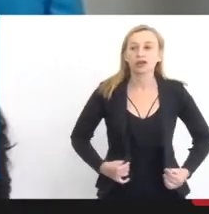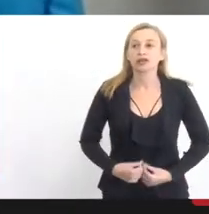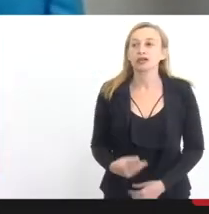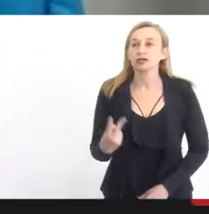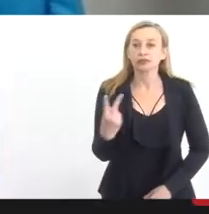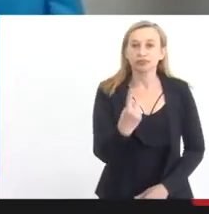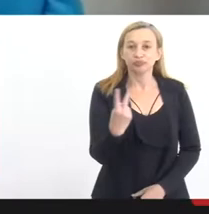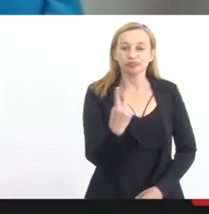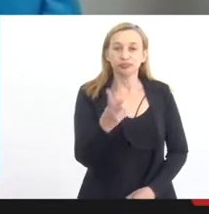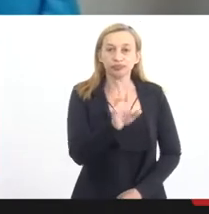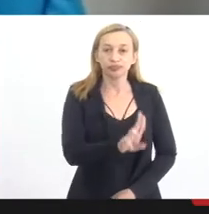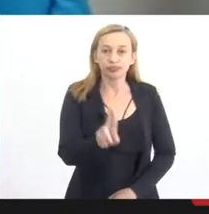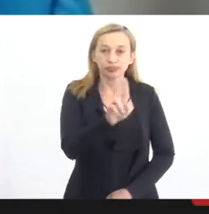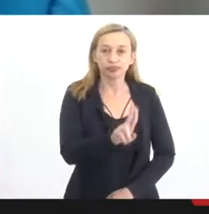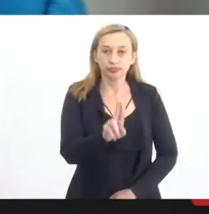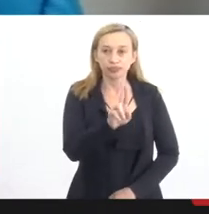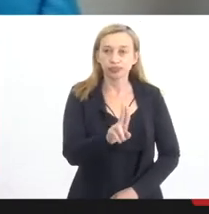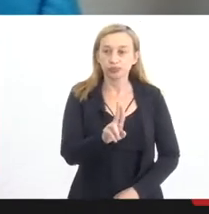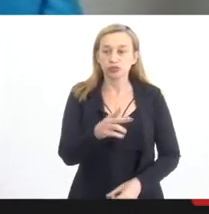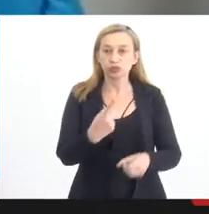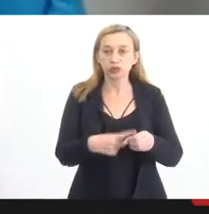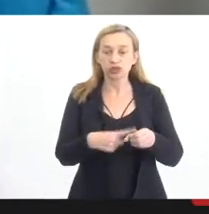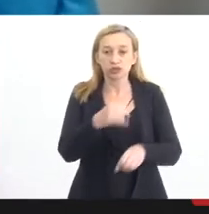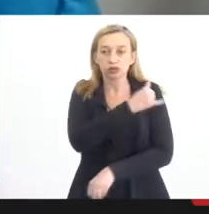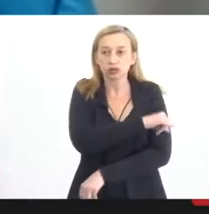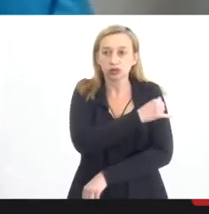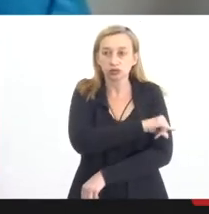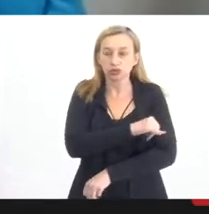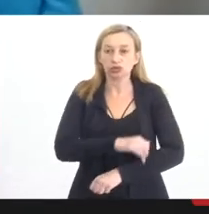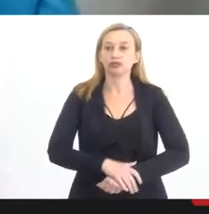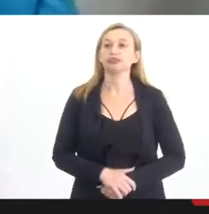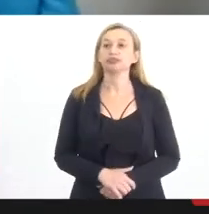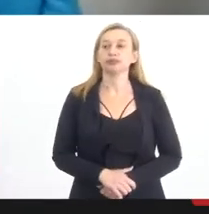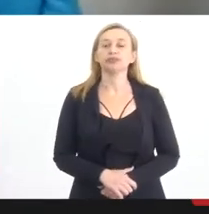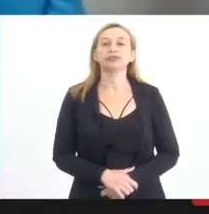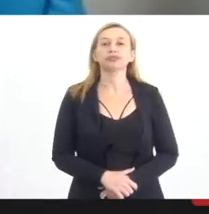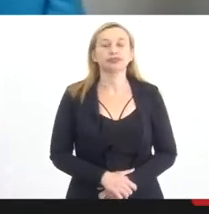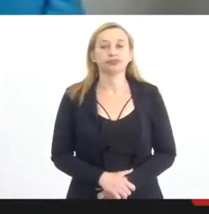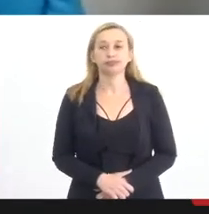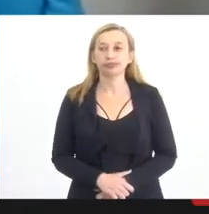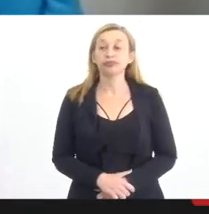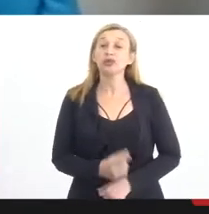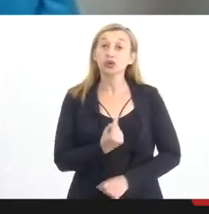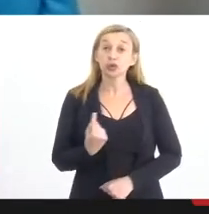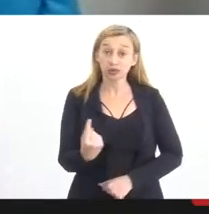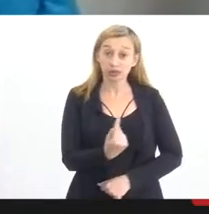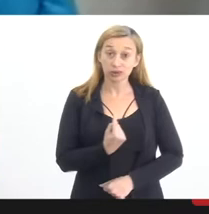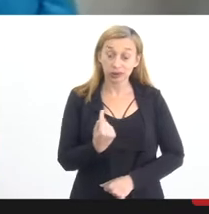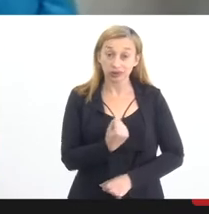universidades do município do Rio de Janeiro, localizadas no município do Rio de Janeiro. Nós